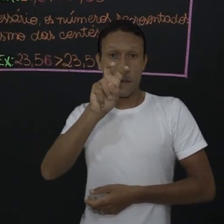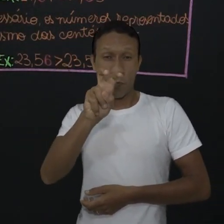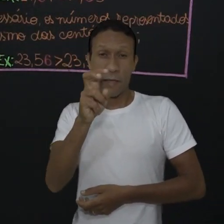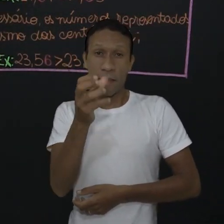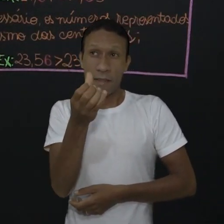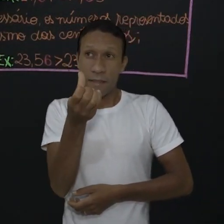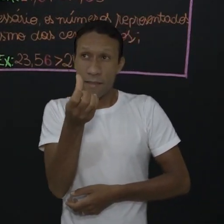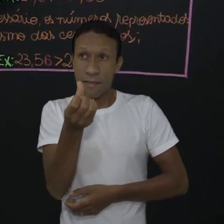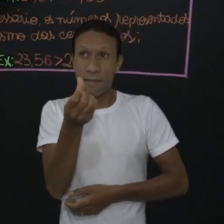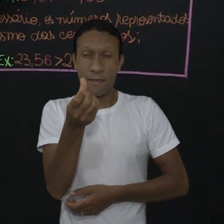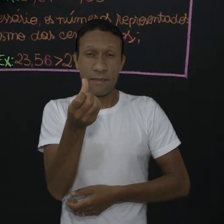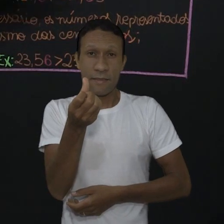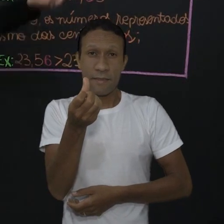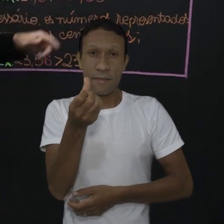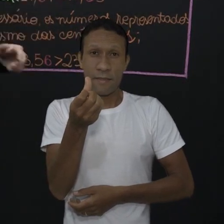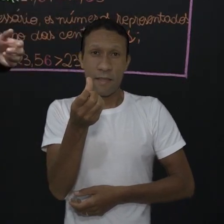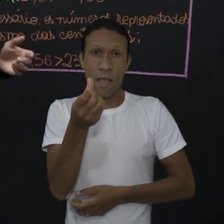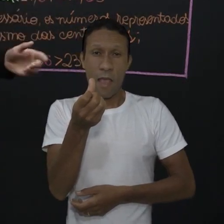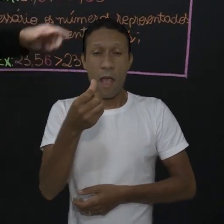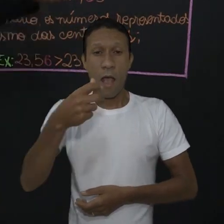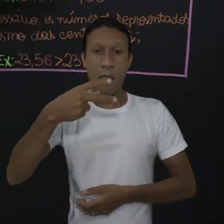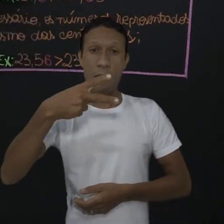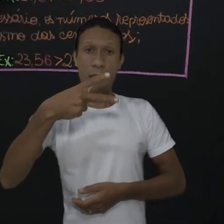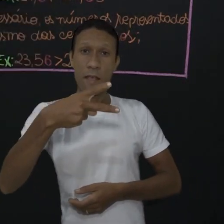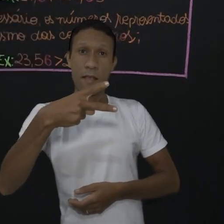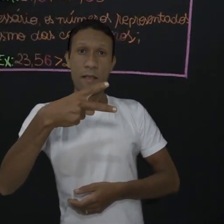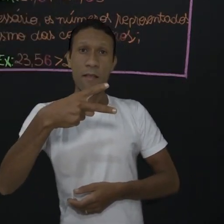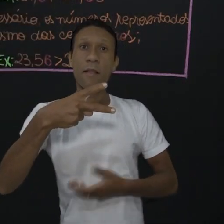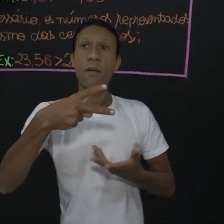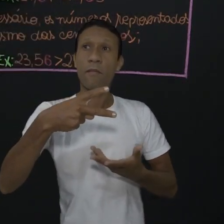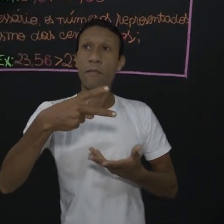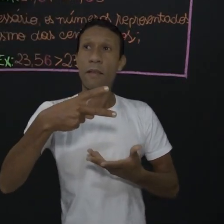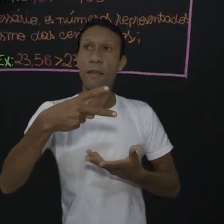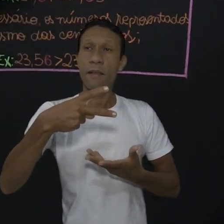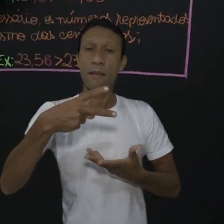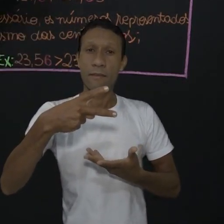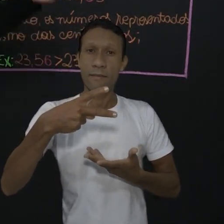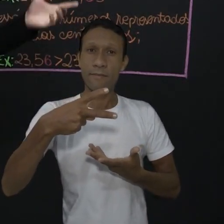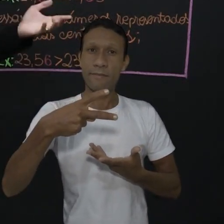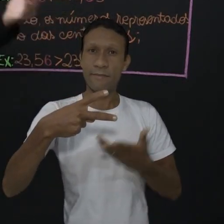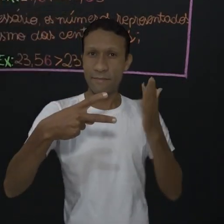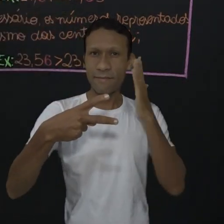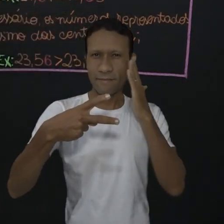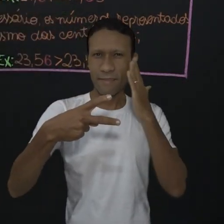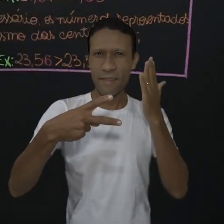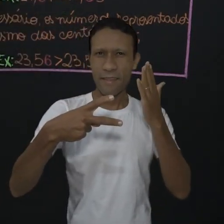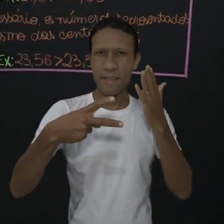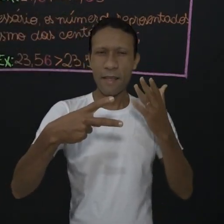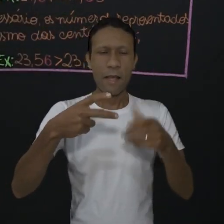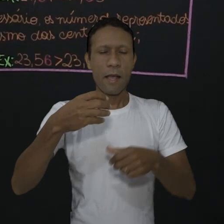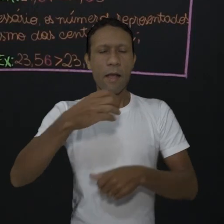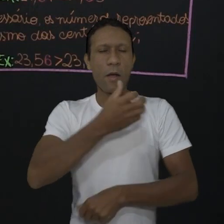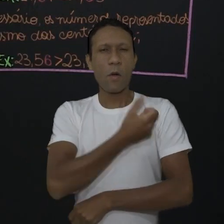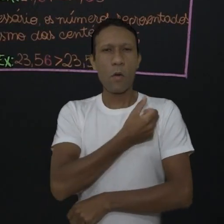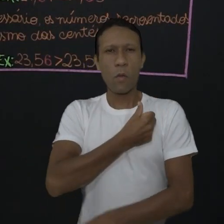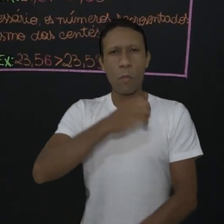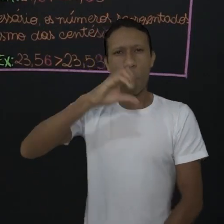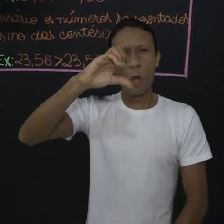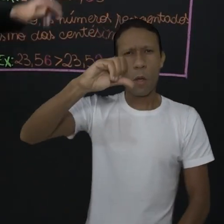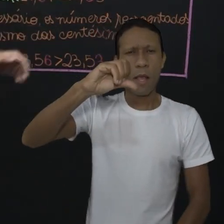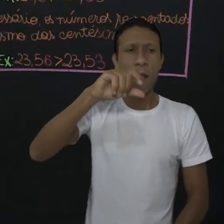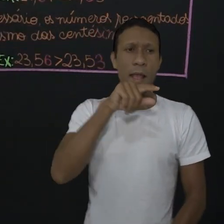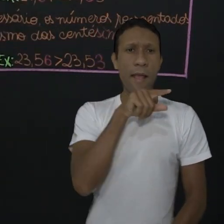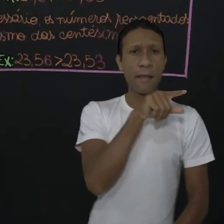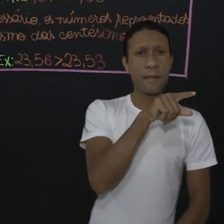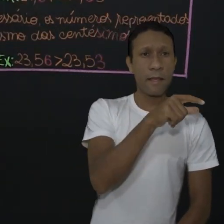11,56 é 11. Do 9,38, a parte inteira é o 9. Bem, se a parte inteira aqui é 11 e